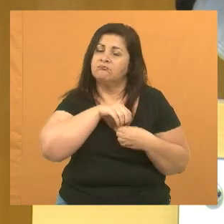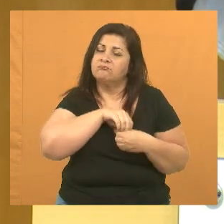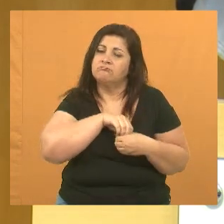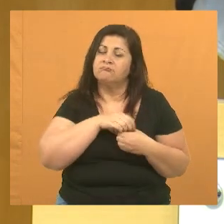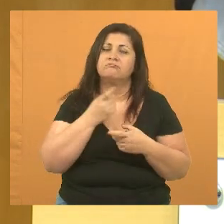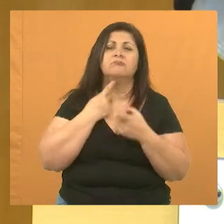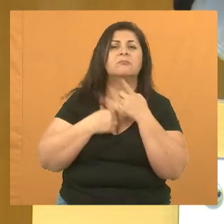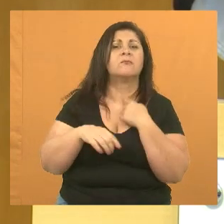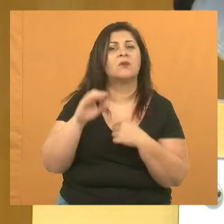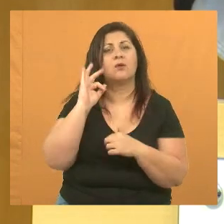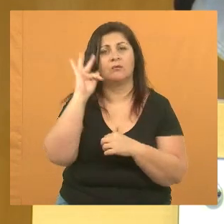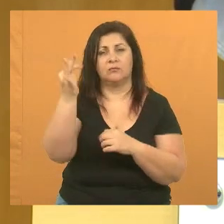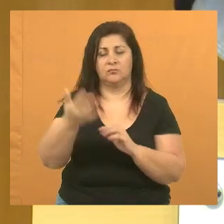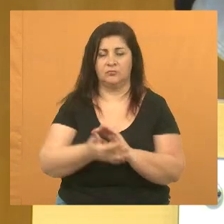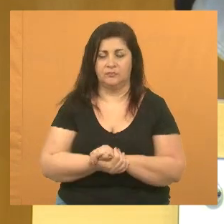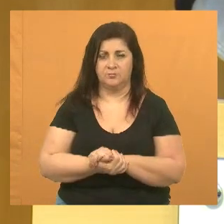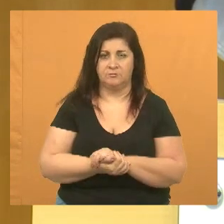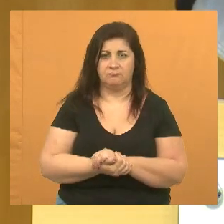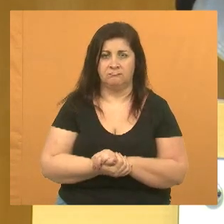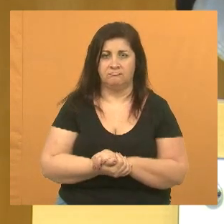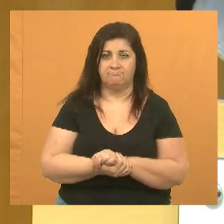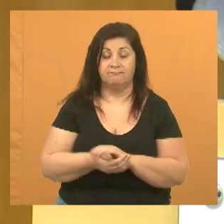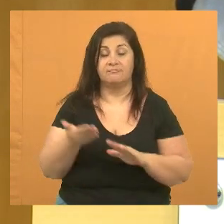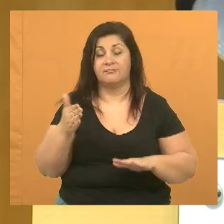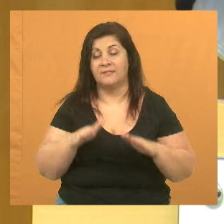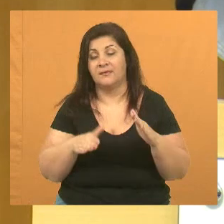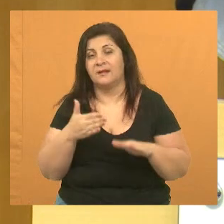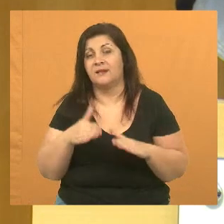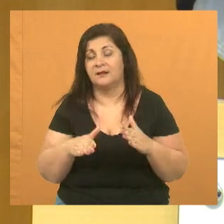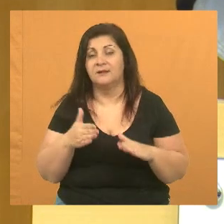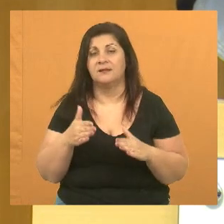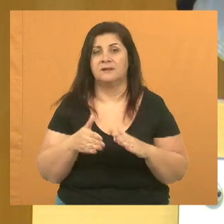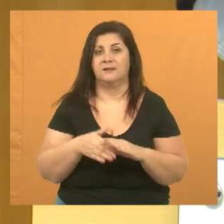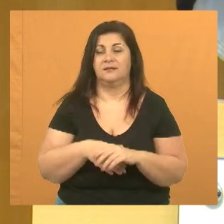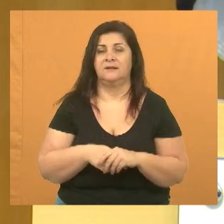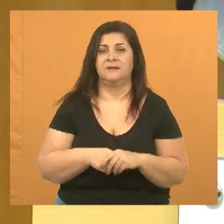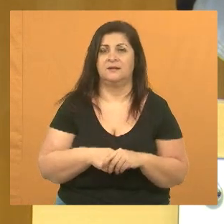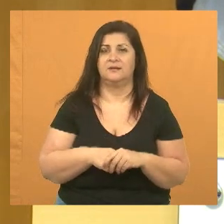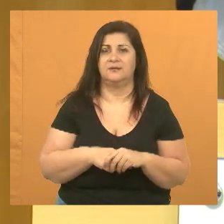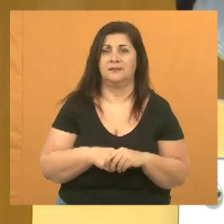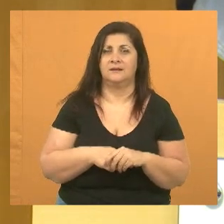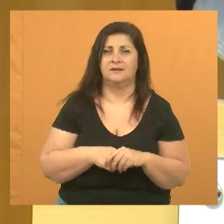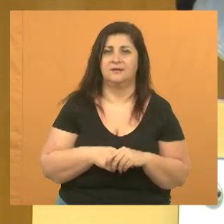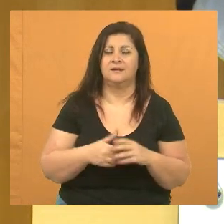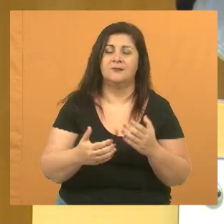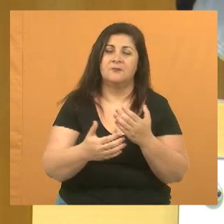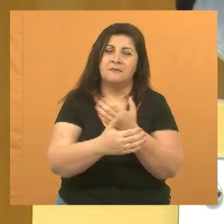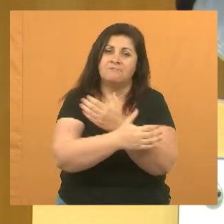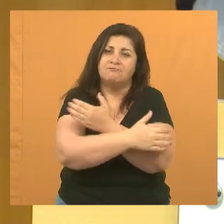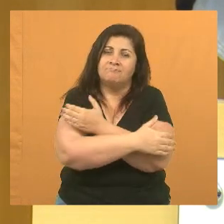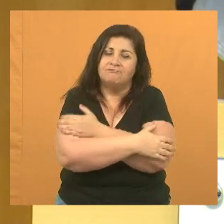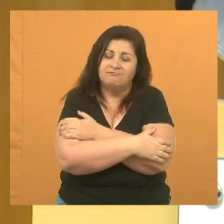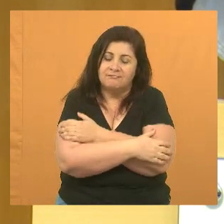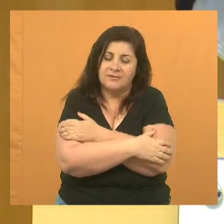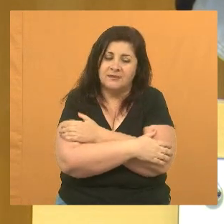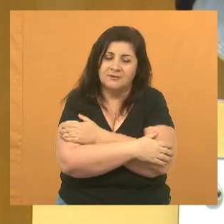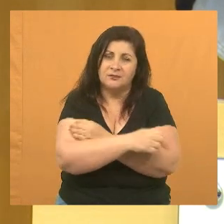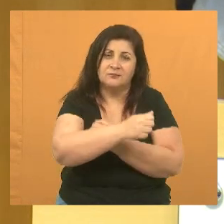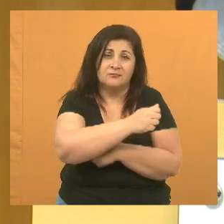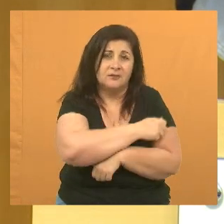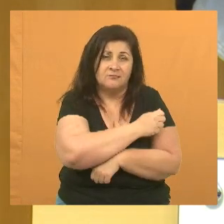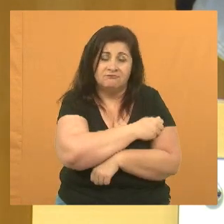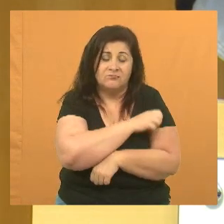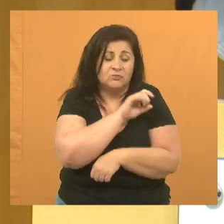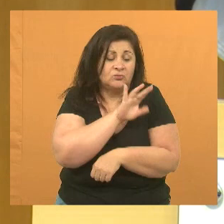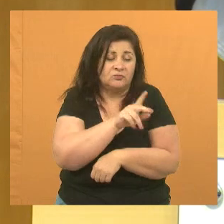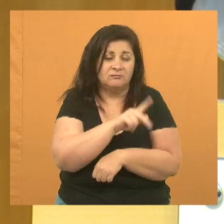Às vezes, muitas vezes, né, hoje em dia, o abraço que o aluno ganha é somente na